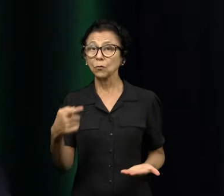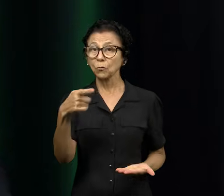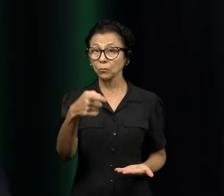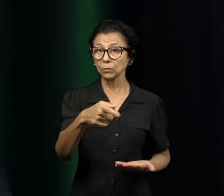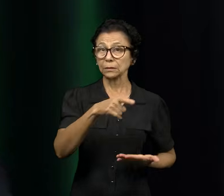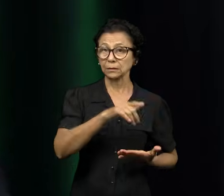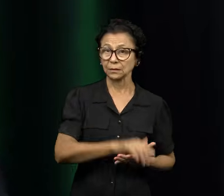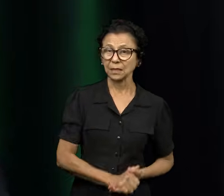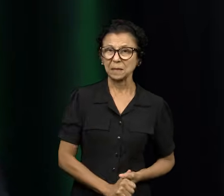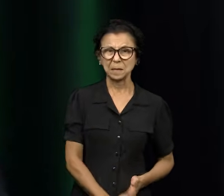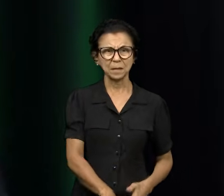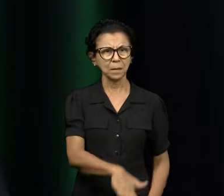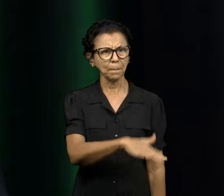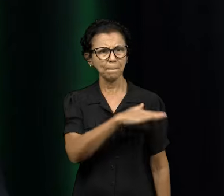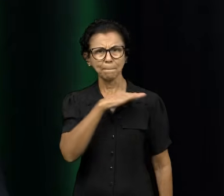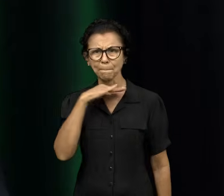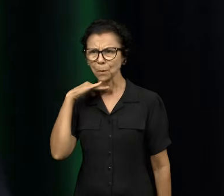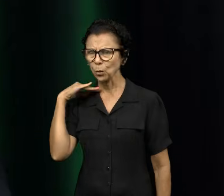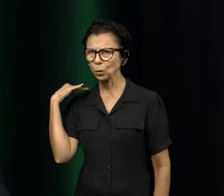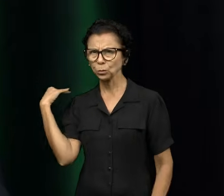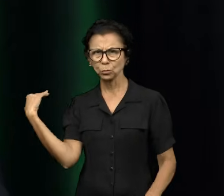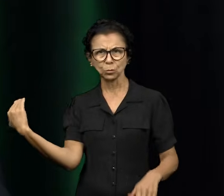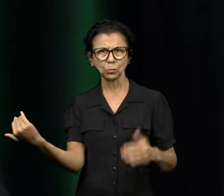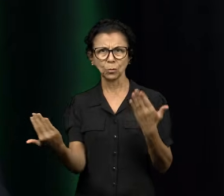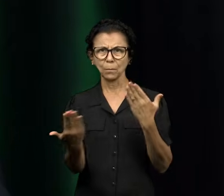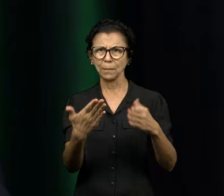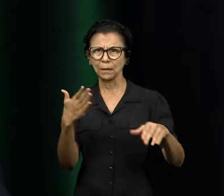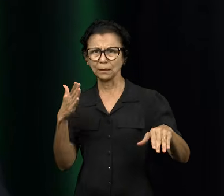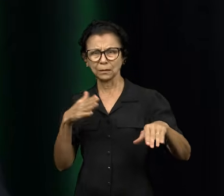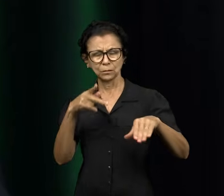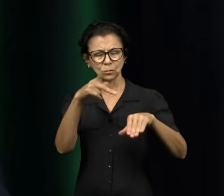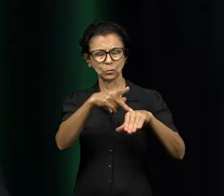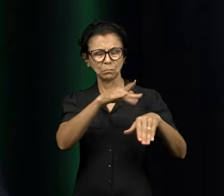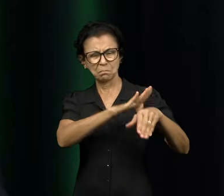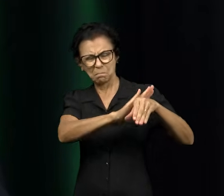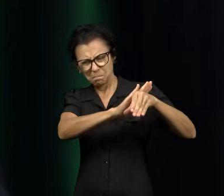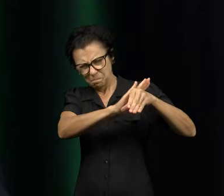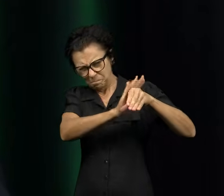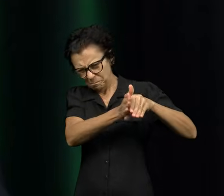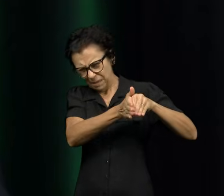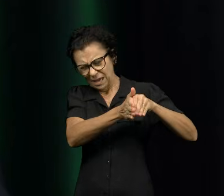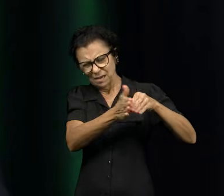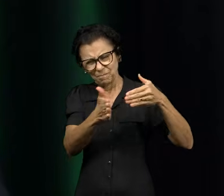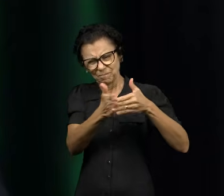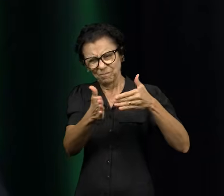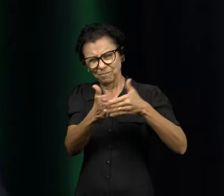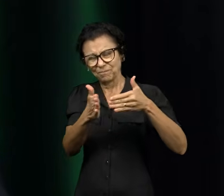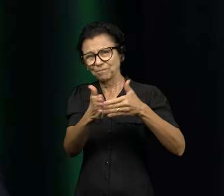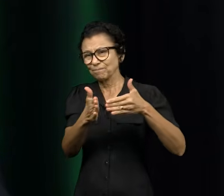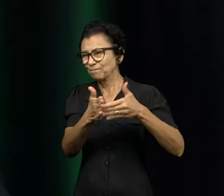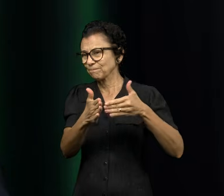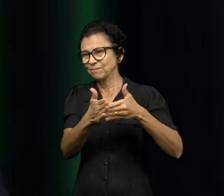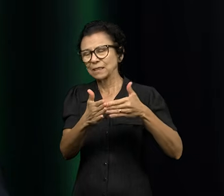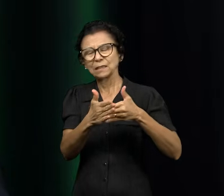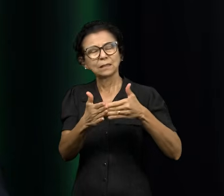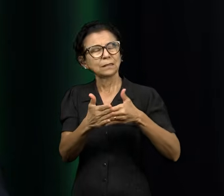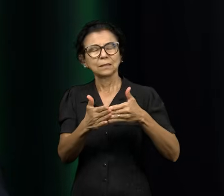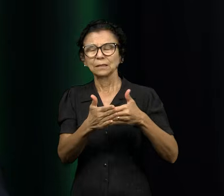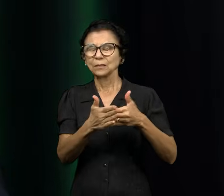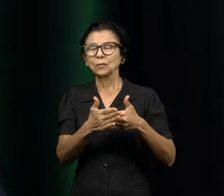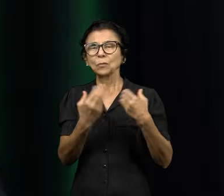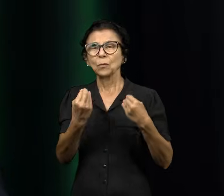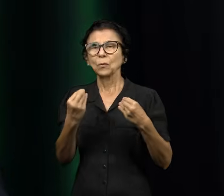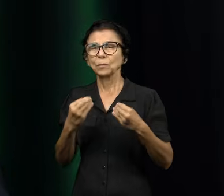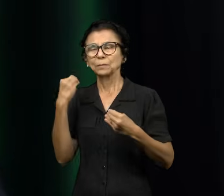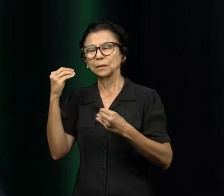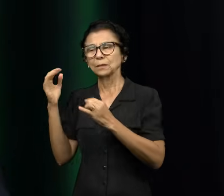morto e sepultado, com uma pedra de obstáculo na vida dele. Aquilo ali intransponível, né?